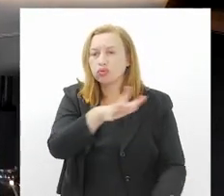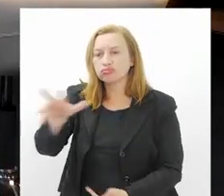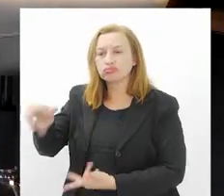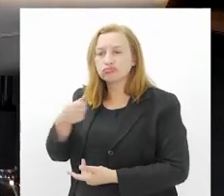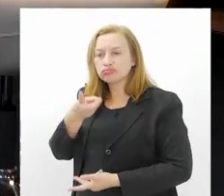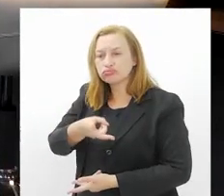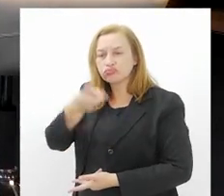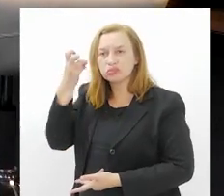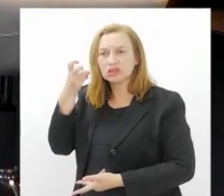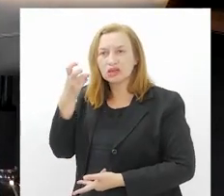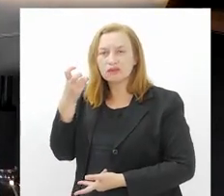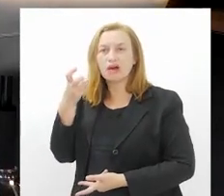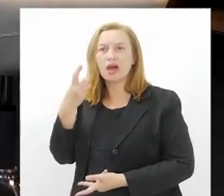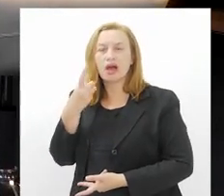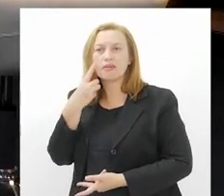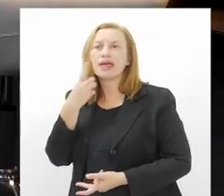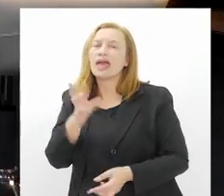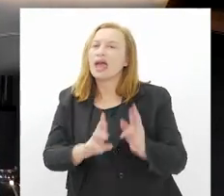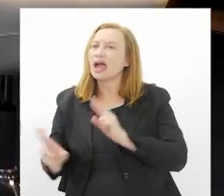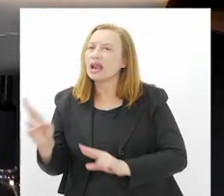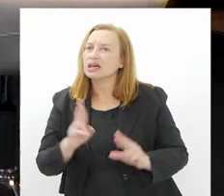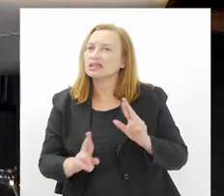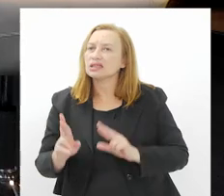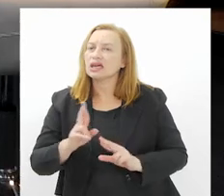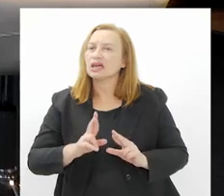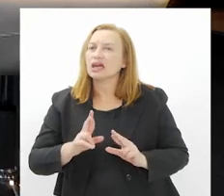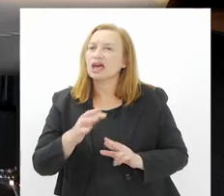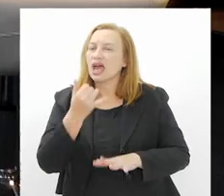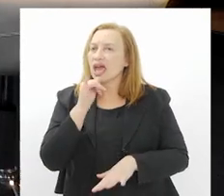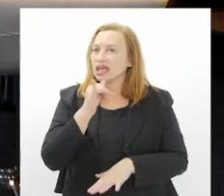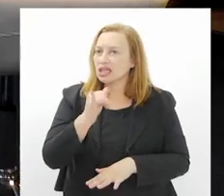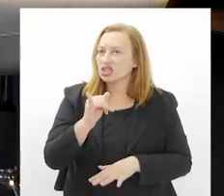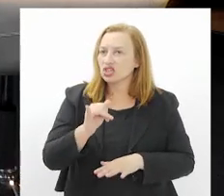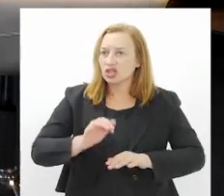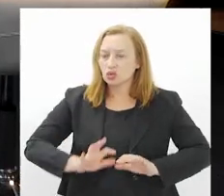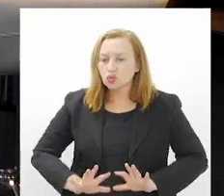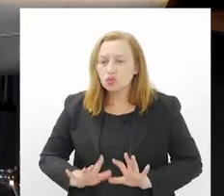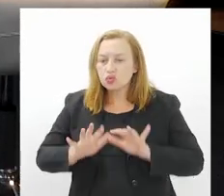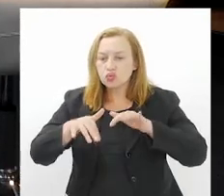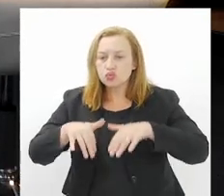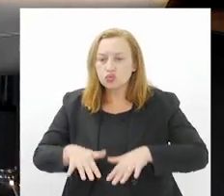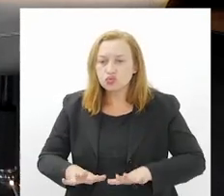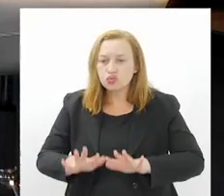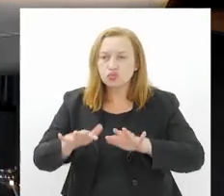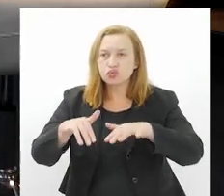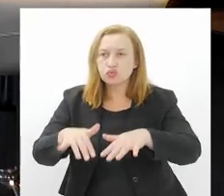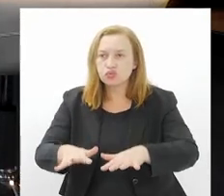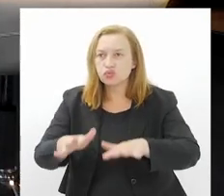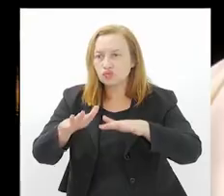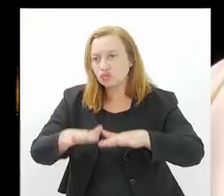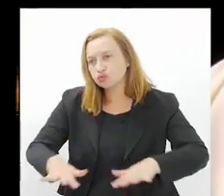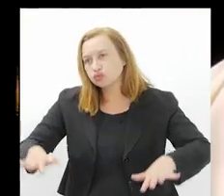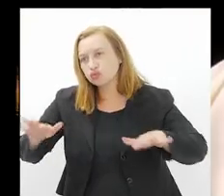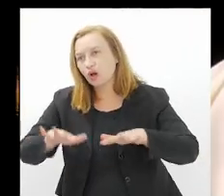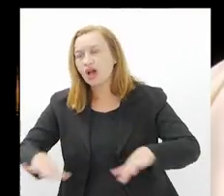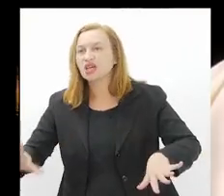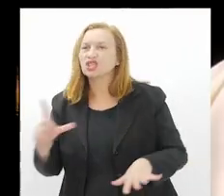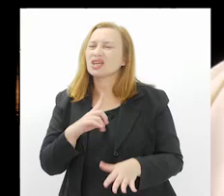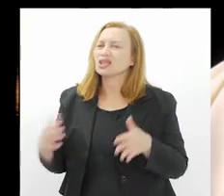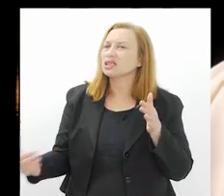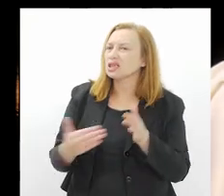o senhor disse. Sim, justamente. Até no próprio mundo, se você for pensar em relação à energia maremotriz, a energia das marés...